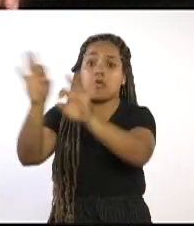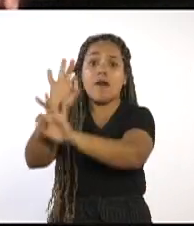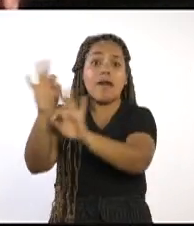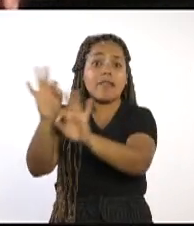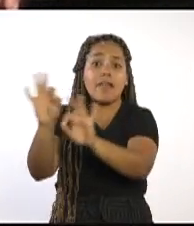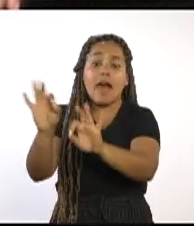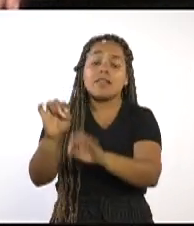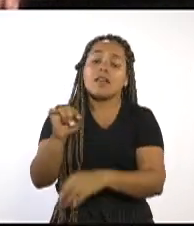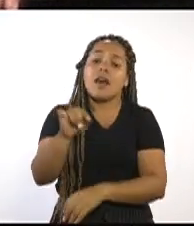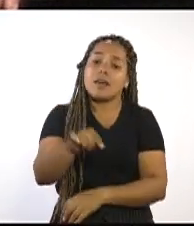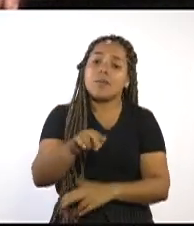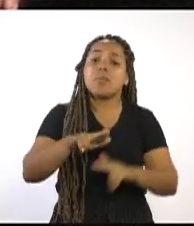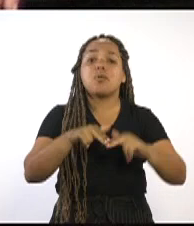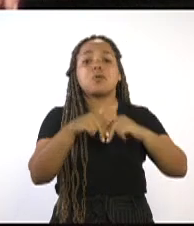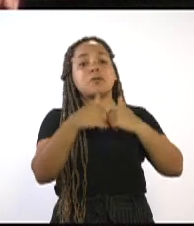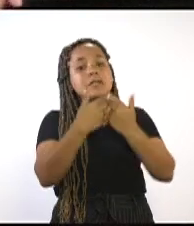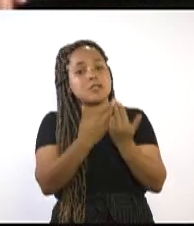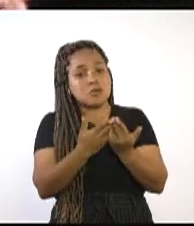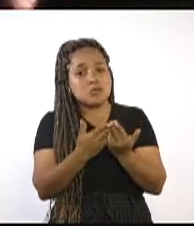desastres maiores.